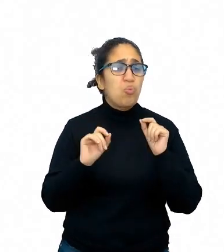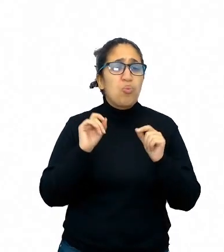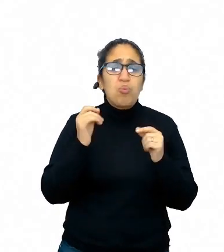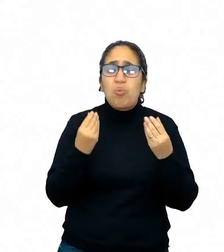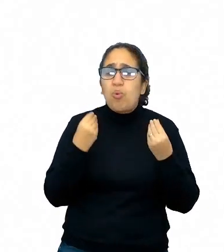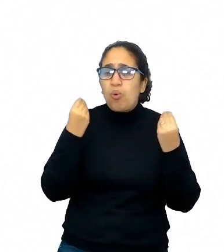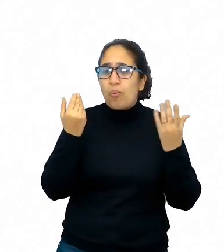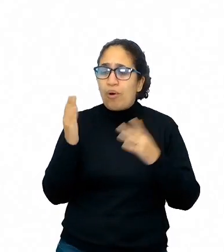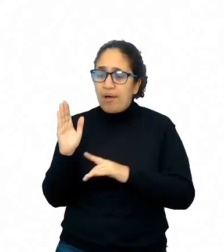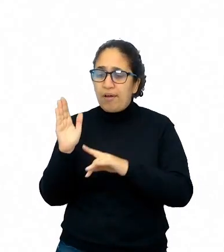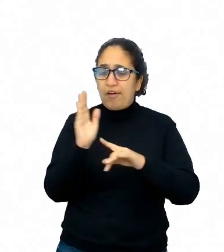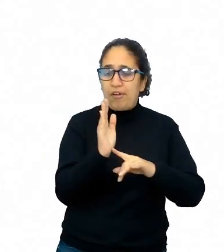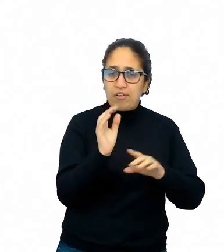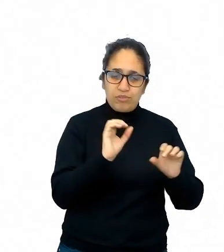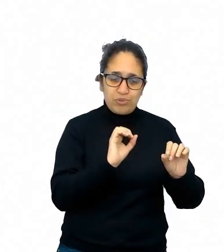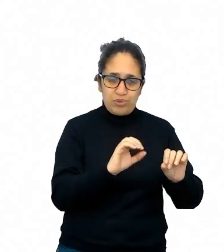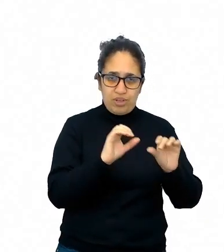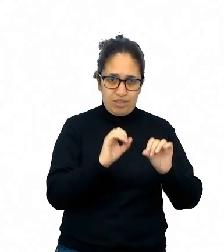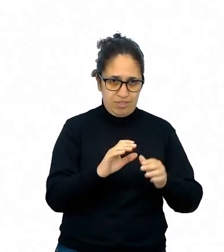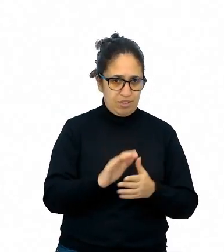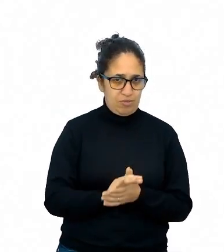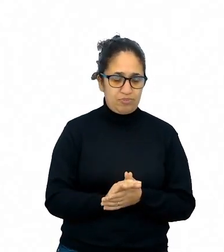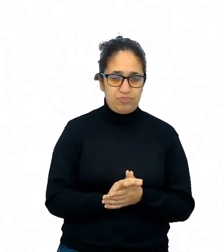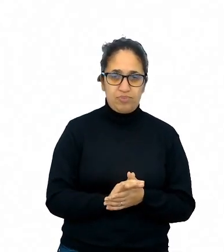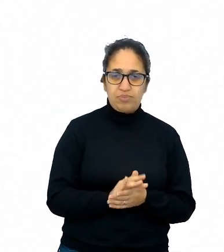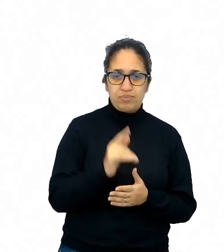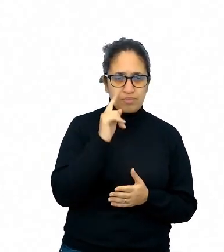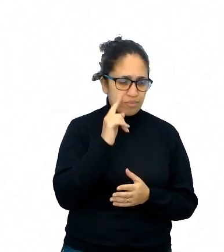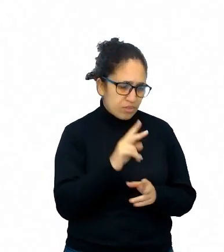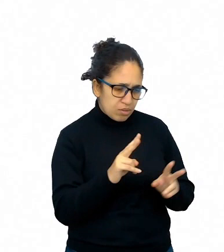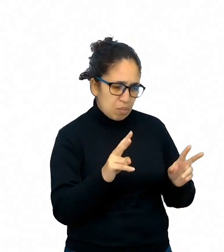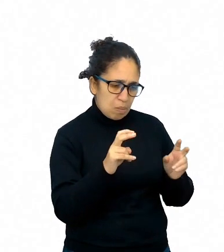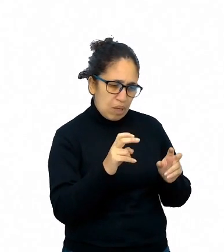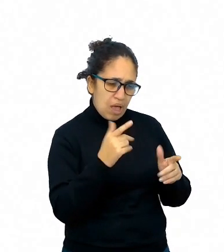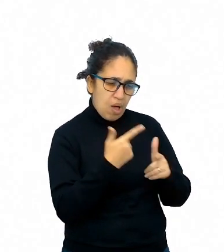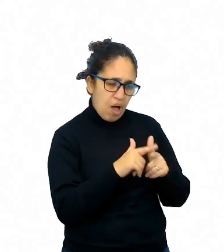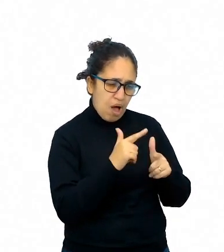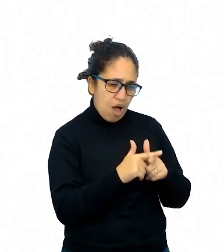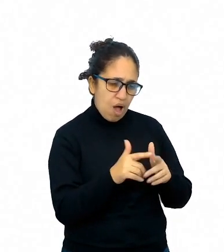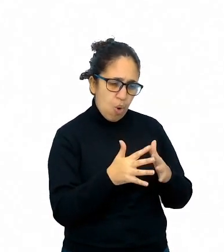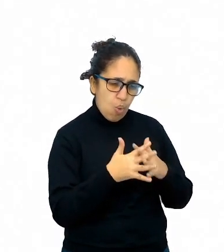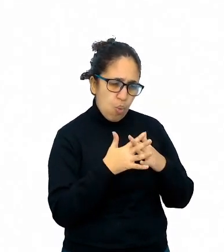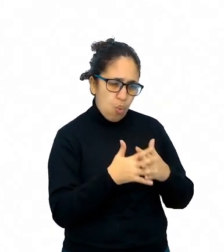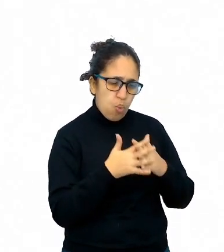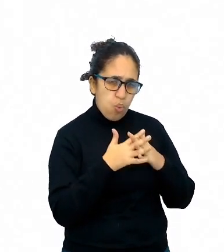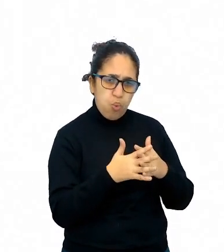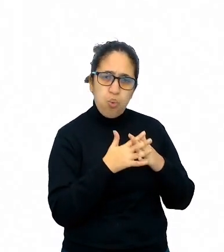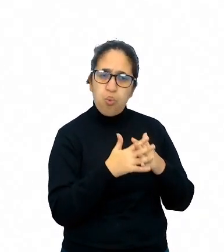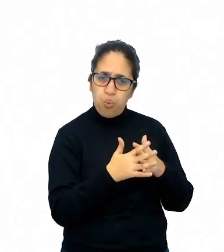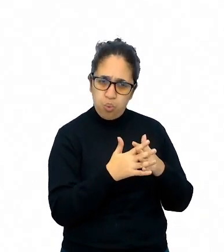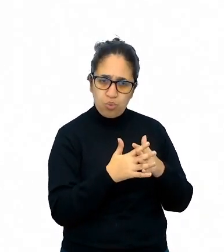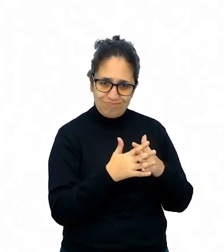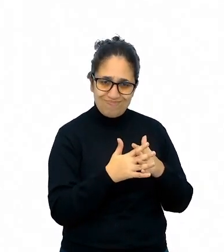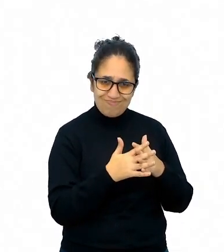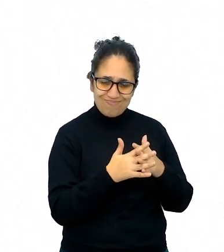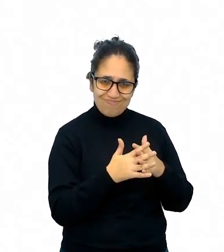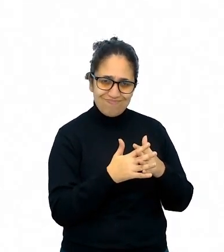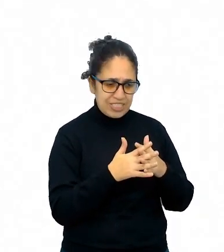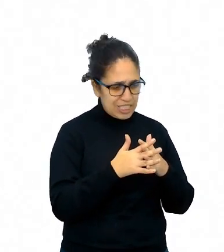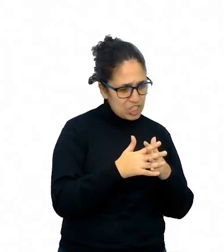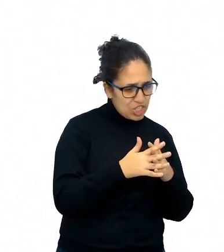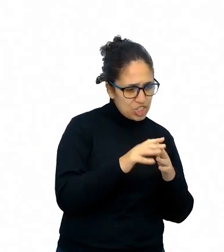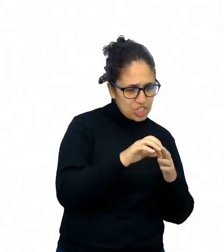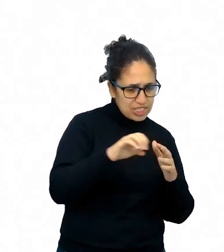ali na educação, né? Que identificando um problema complexo, né? Segundo o Brackman, a gente quebra